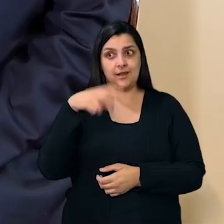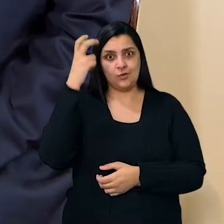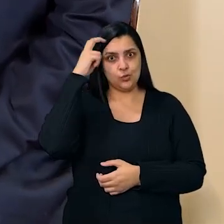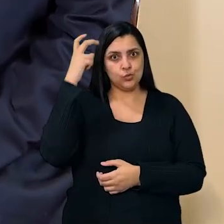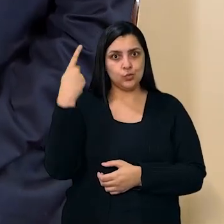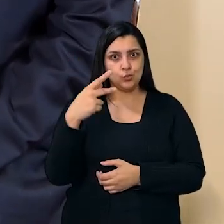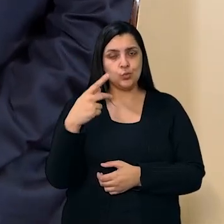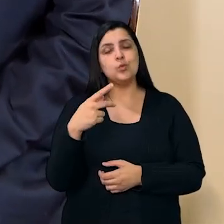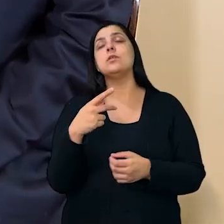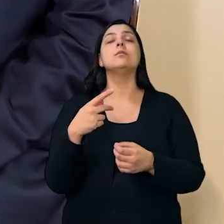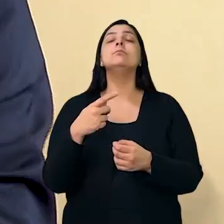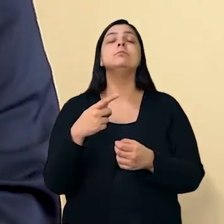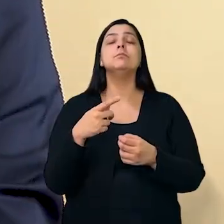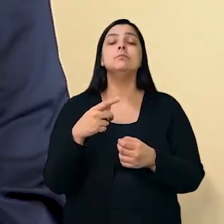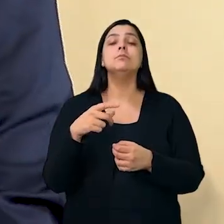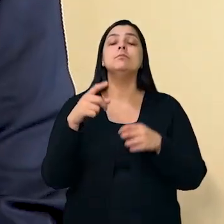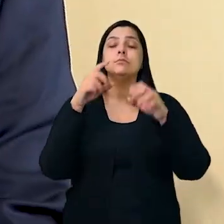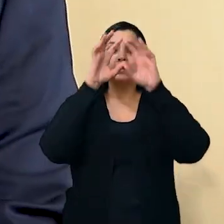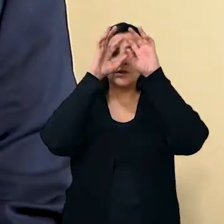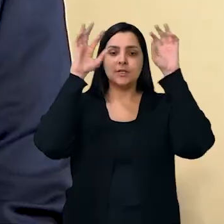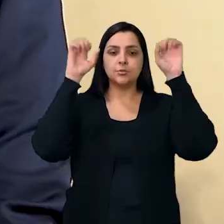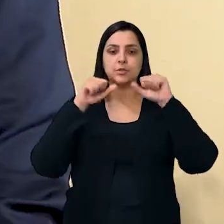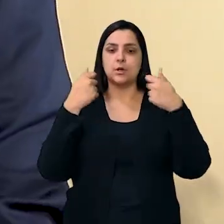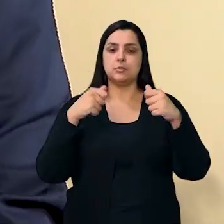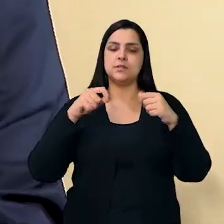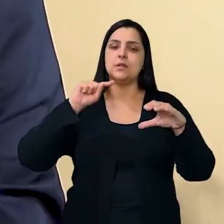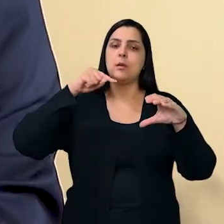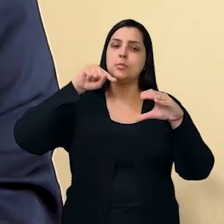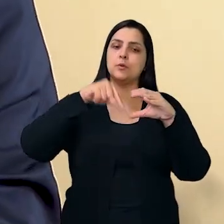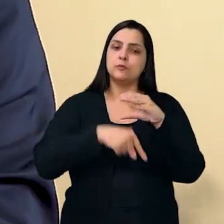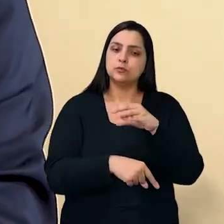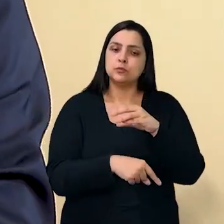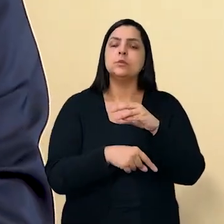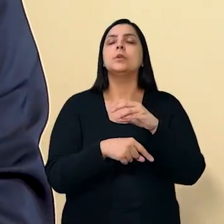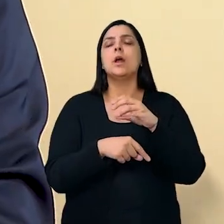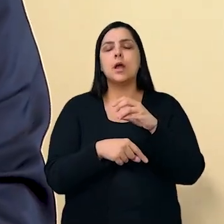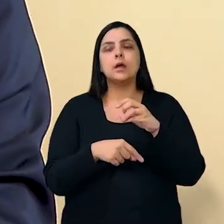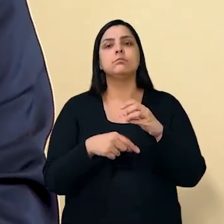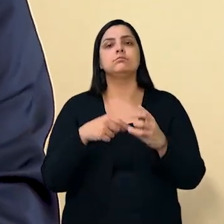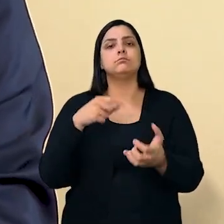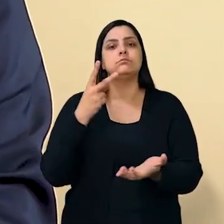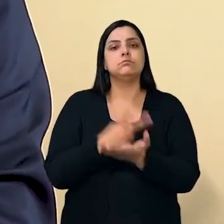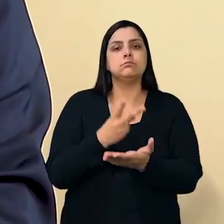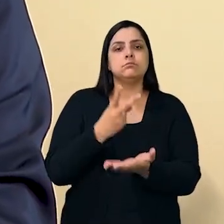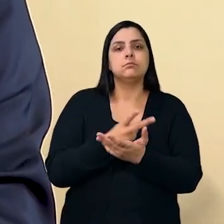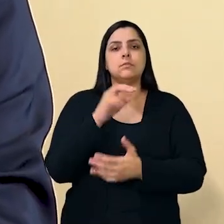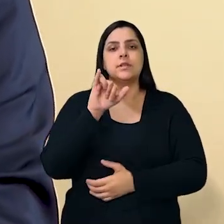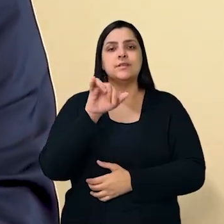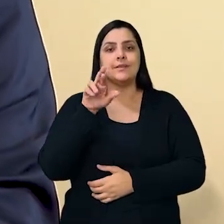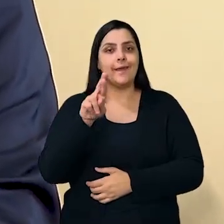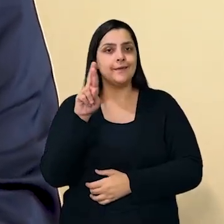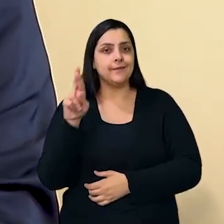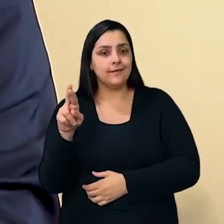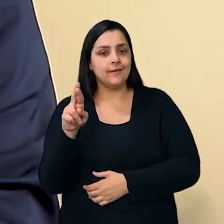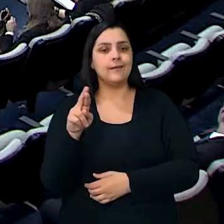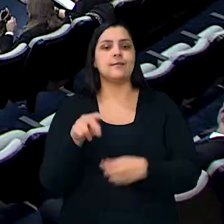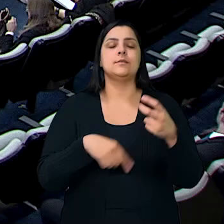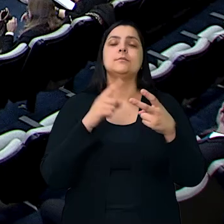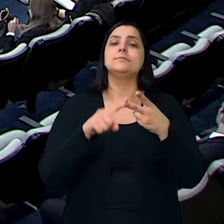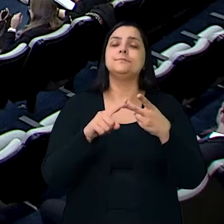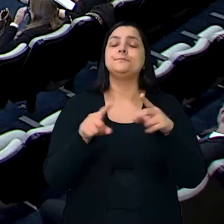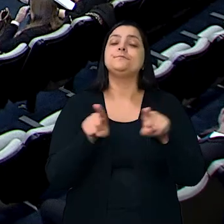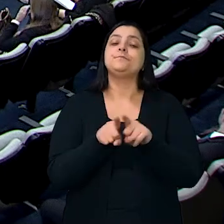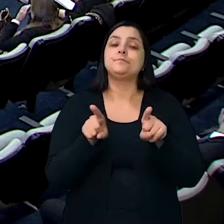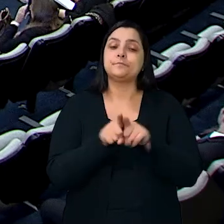precedente, faz com que o tribunal se aprofunde mediante incidente de recurso